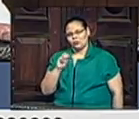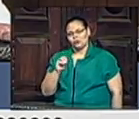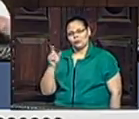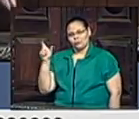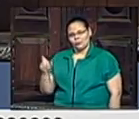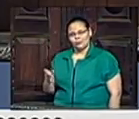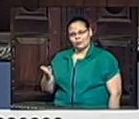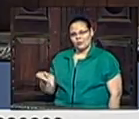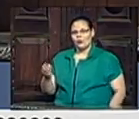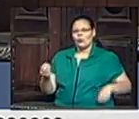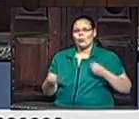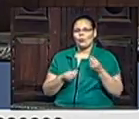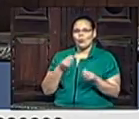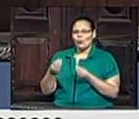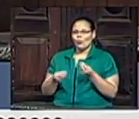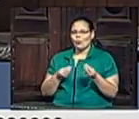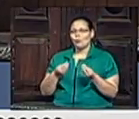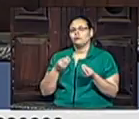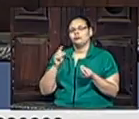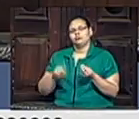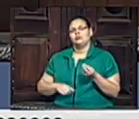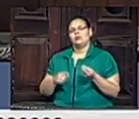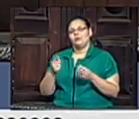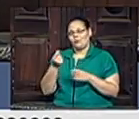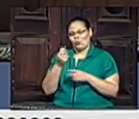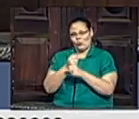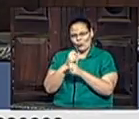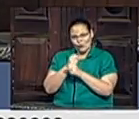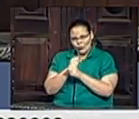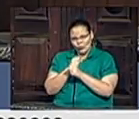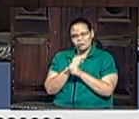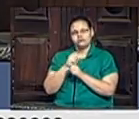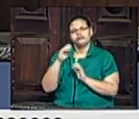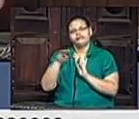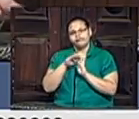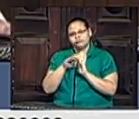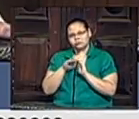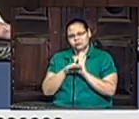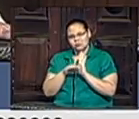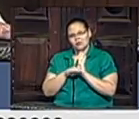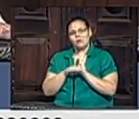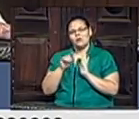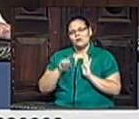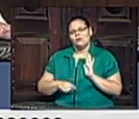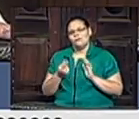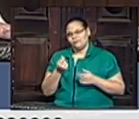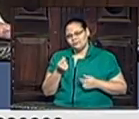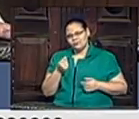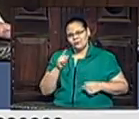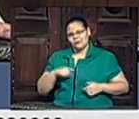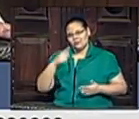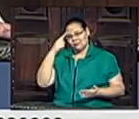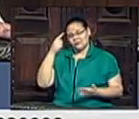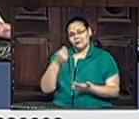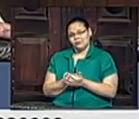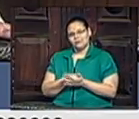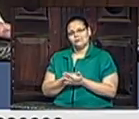como que vai equacionar as contas públicas, como que vai cortar despesas que são